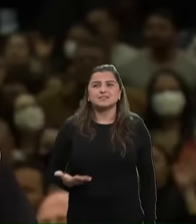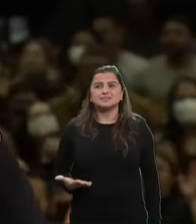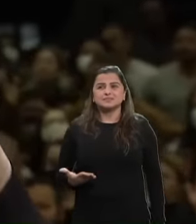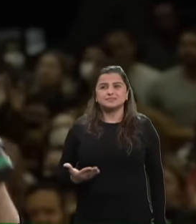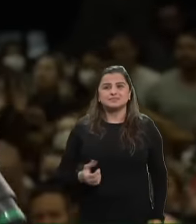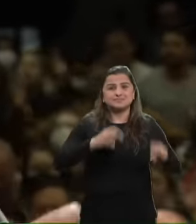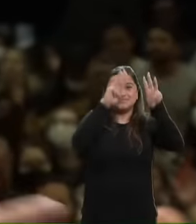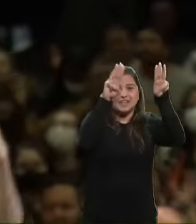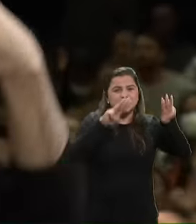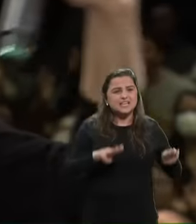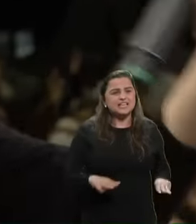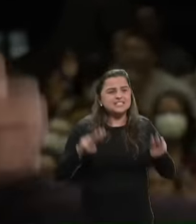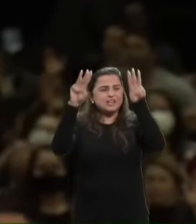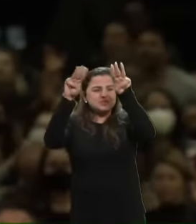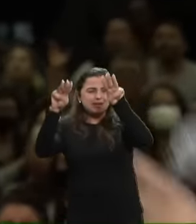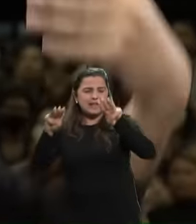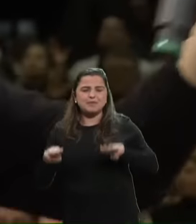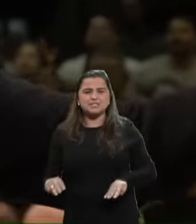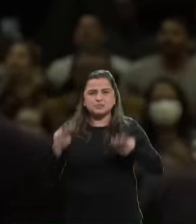Maná, maná.